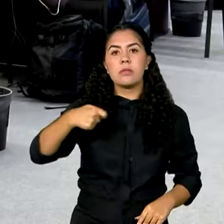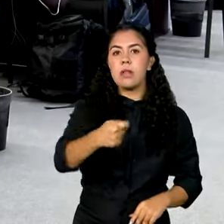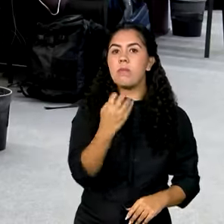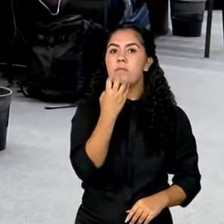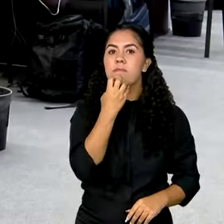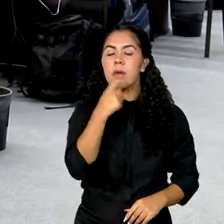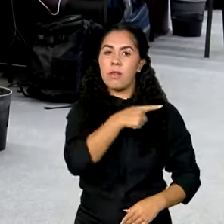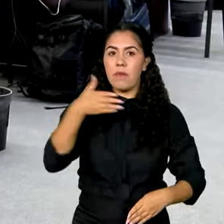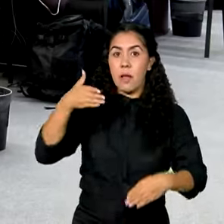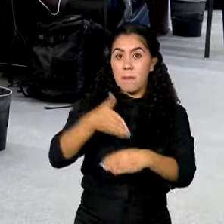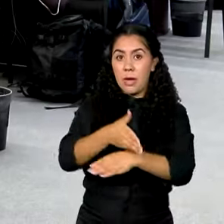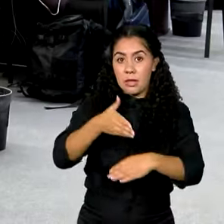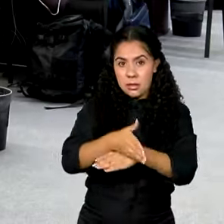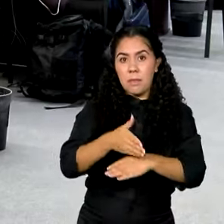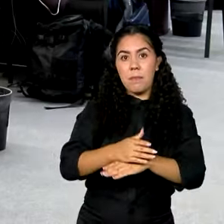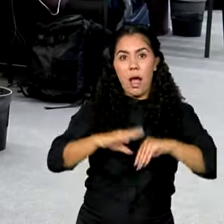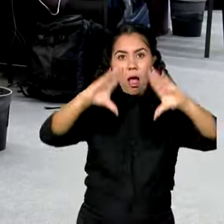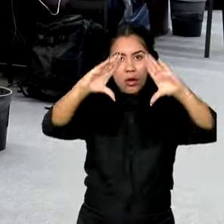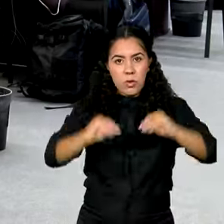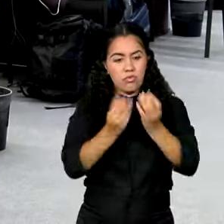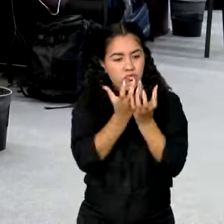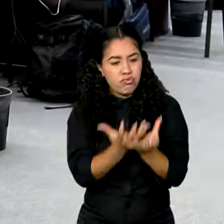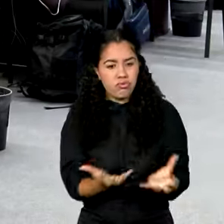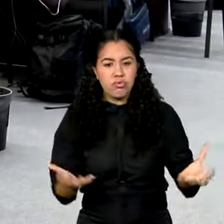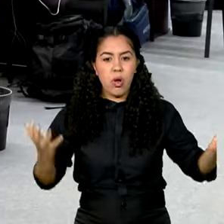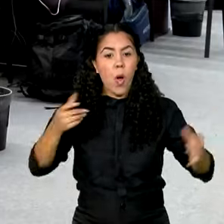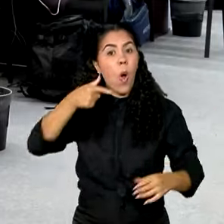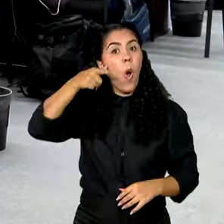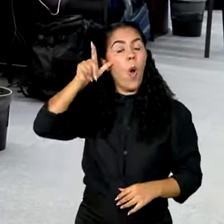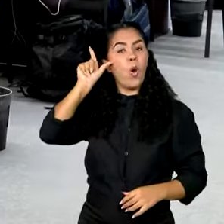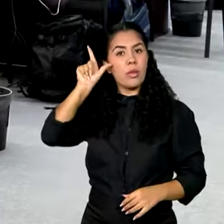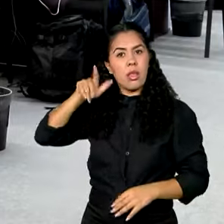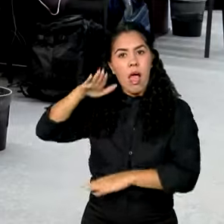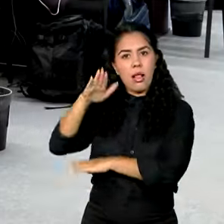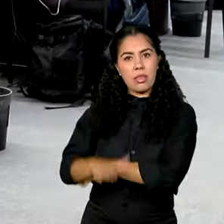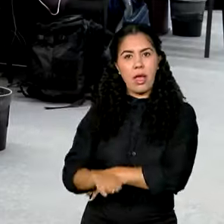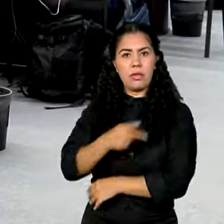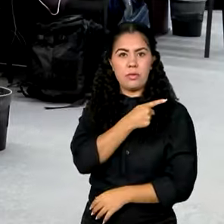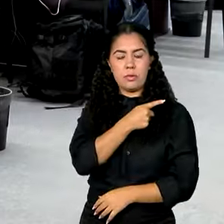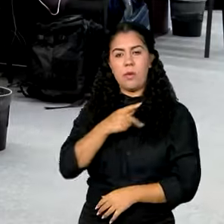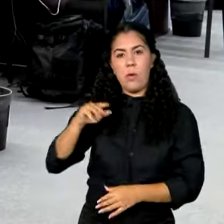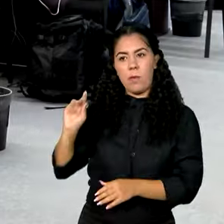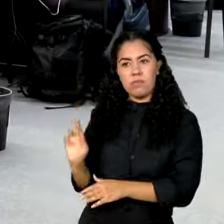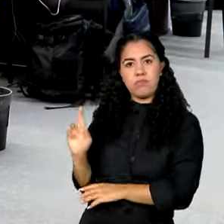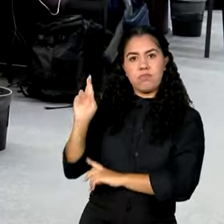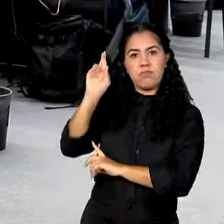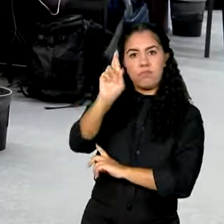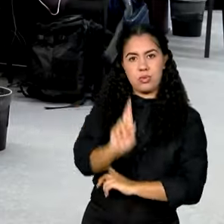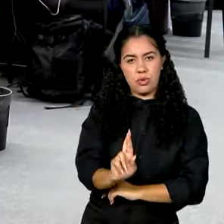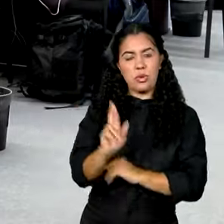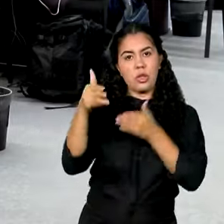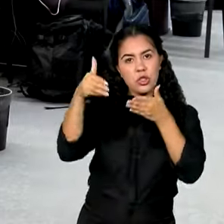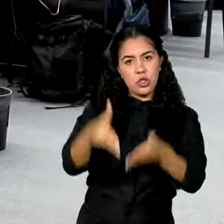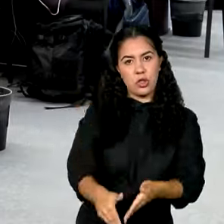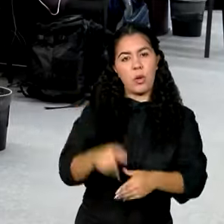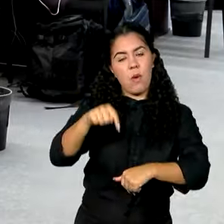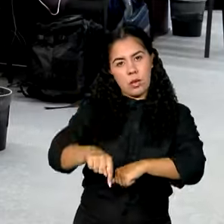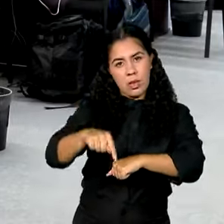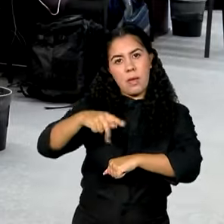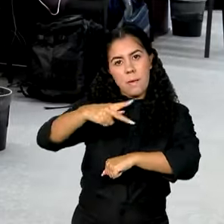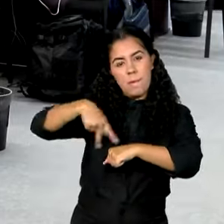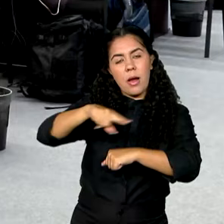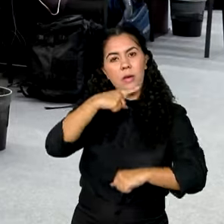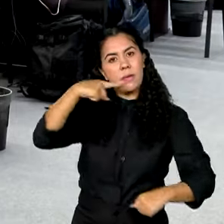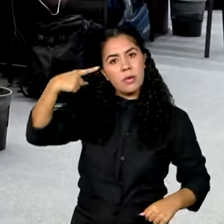da cúpula. Ele chegou ontem à tarde, acompanhado de autoridades do Itamaraty, como o representante do Brasil no BRICS,